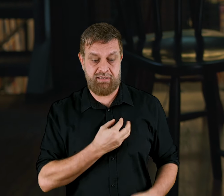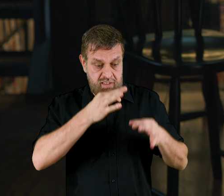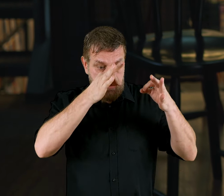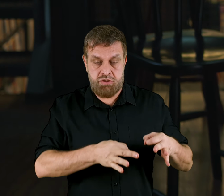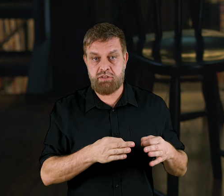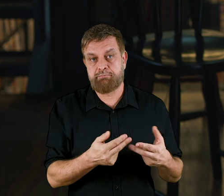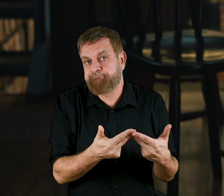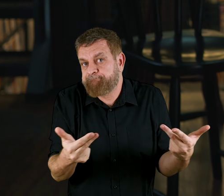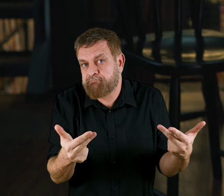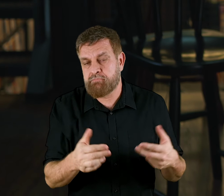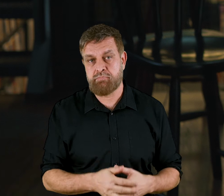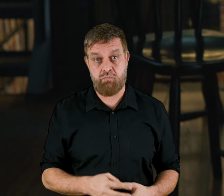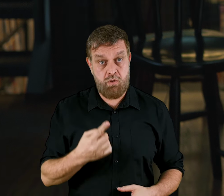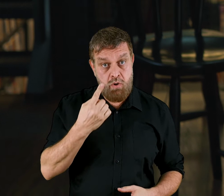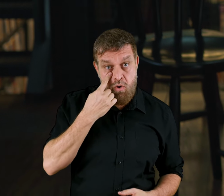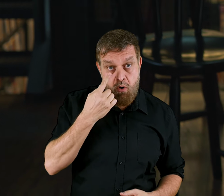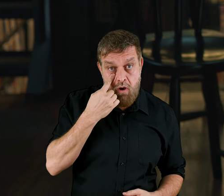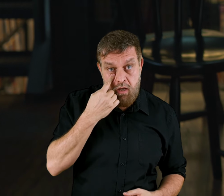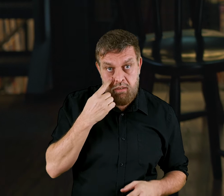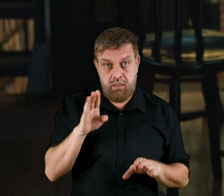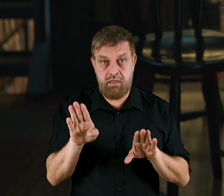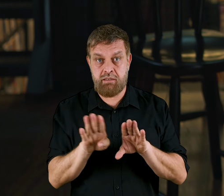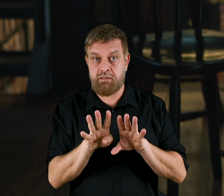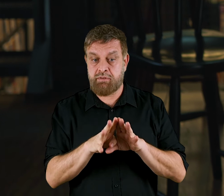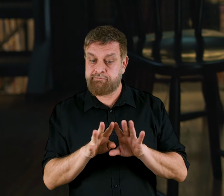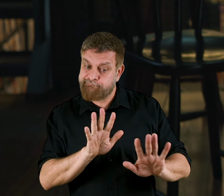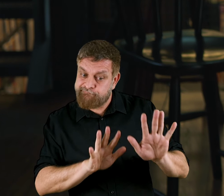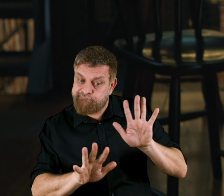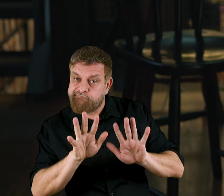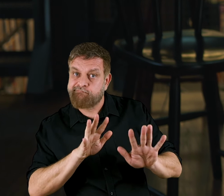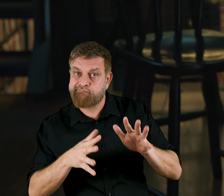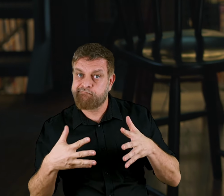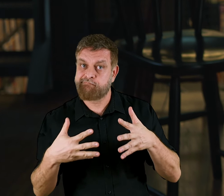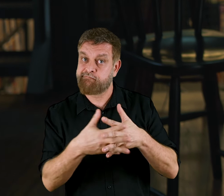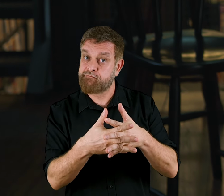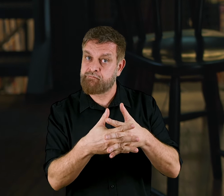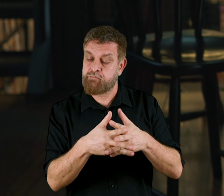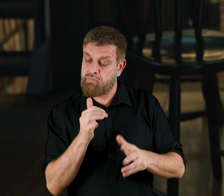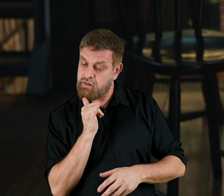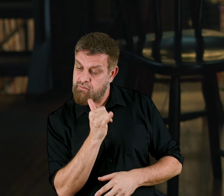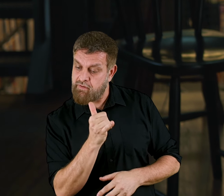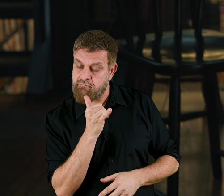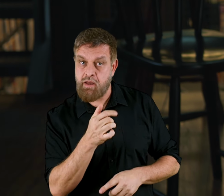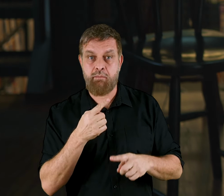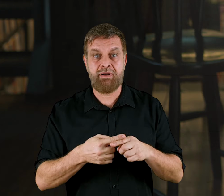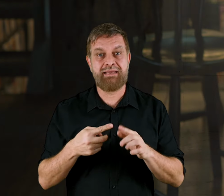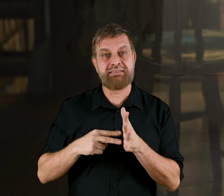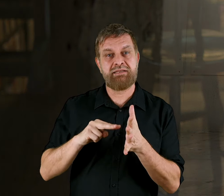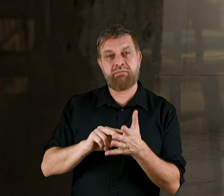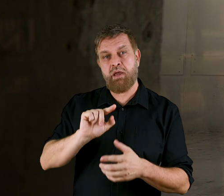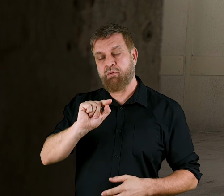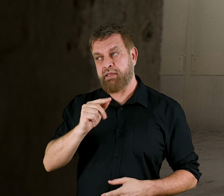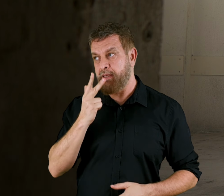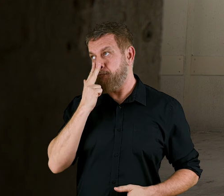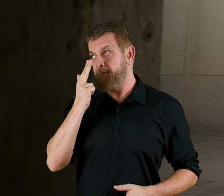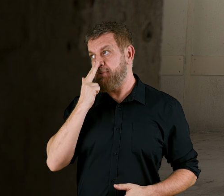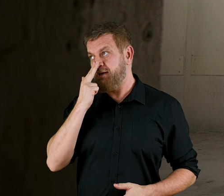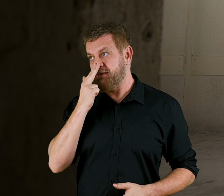etc. Mas veja, isso é bem cuidadoso que a gente precisa ver isso, porque é como se estivesse dizendo